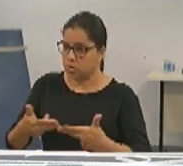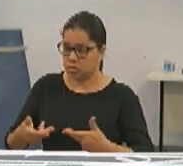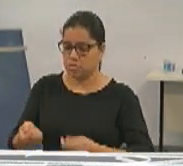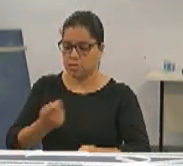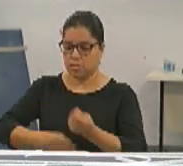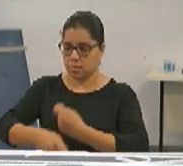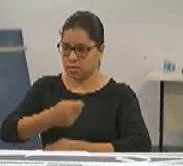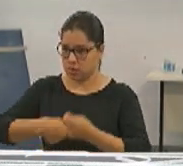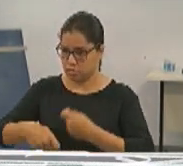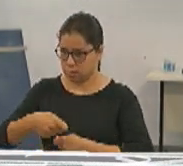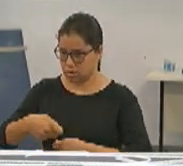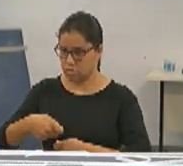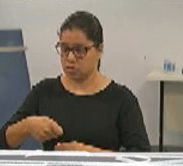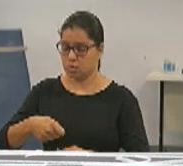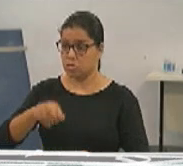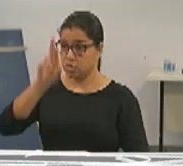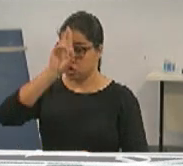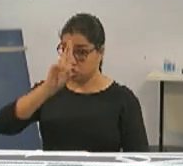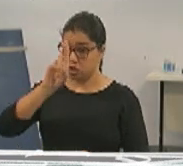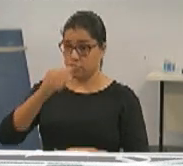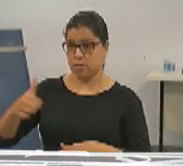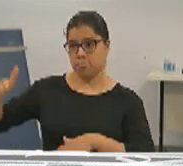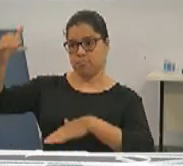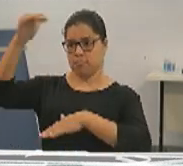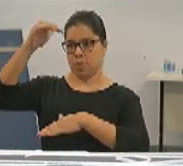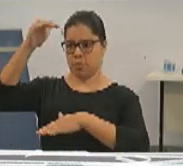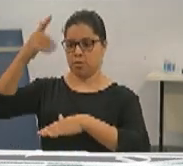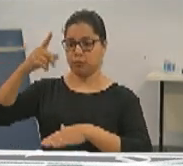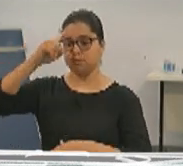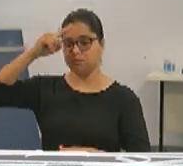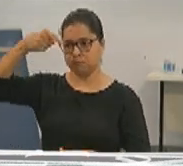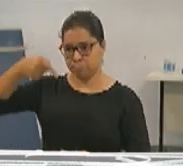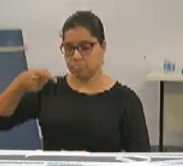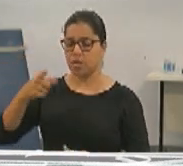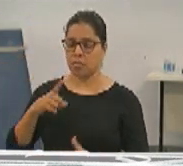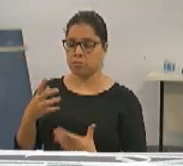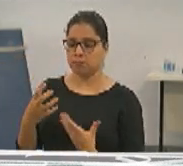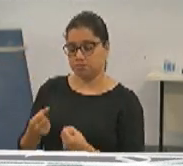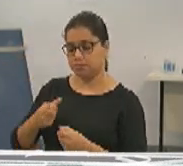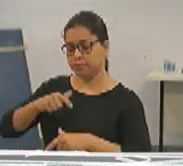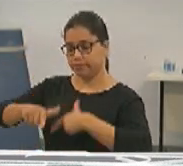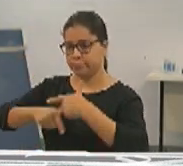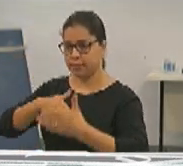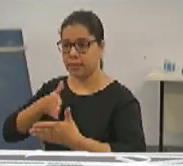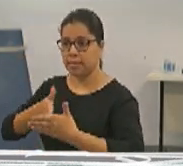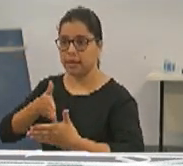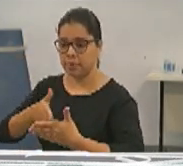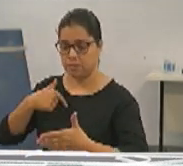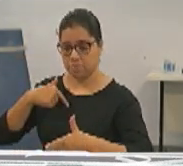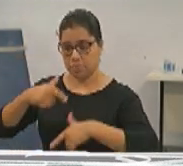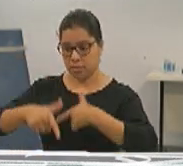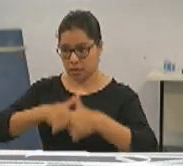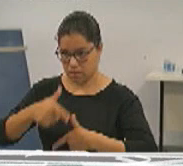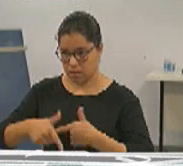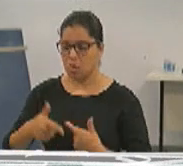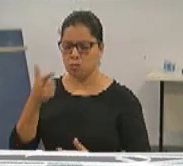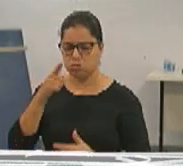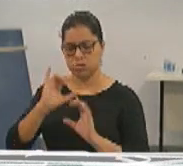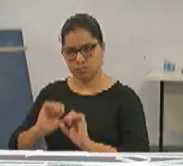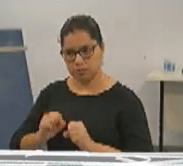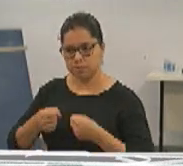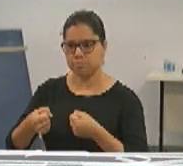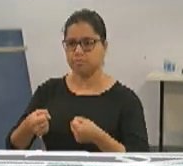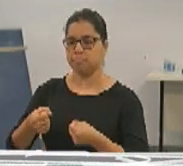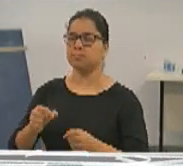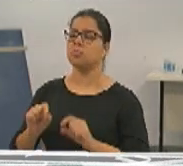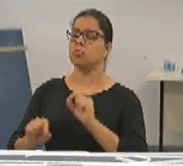administração central me permitia, até onde me permitia atuar, né? eu atuei muito fortemente junto